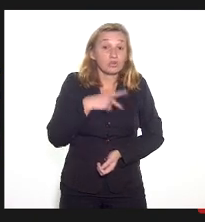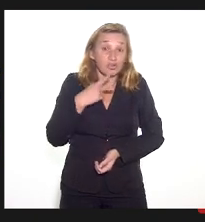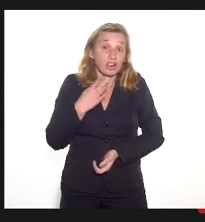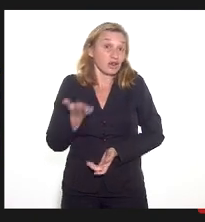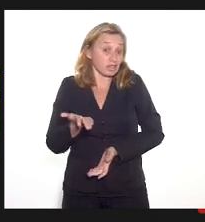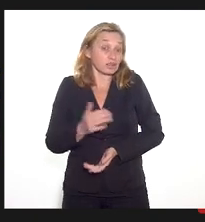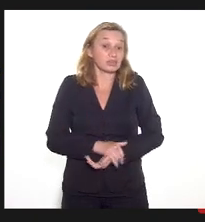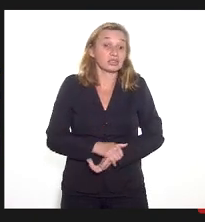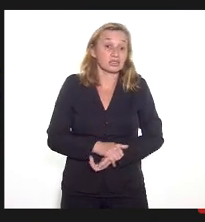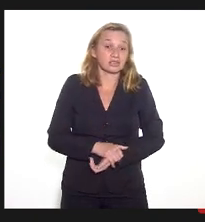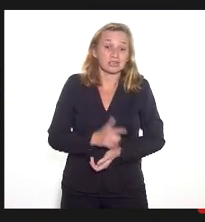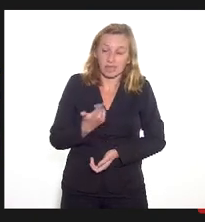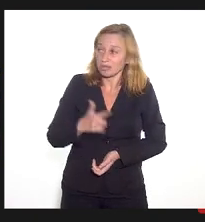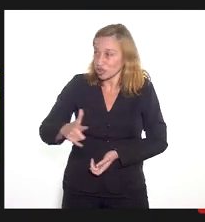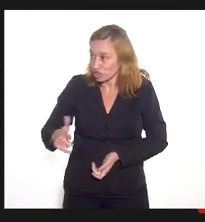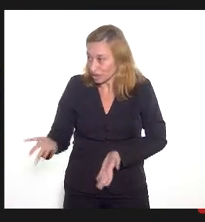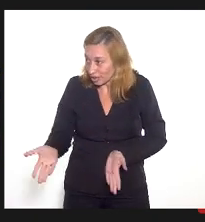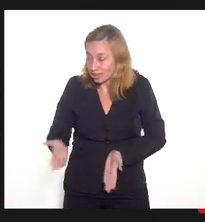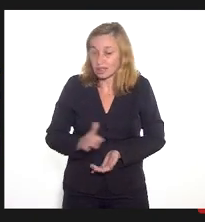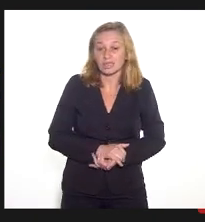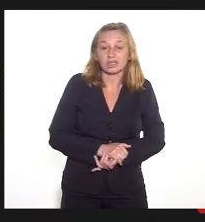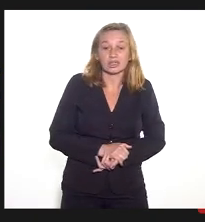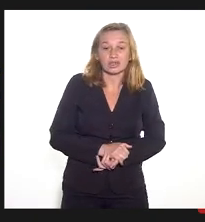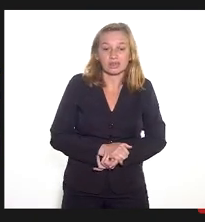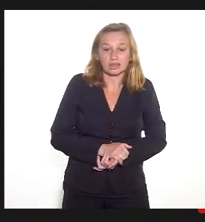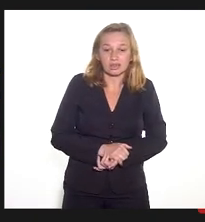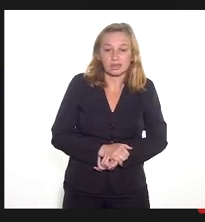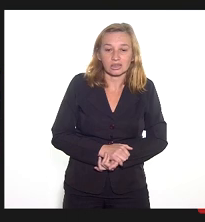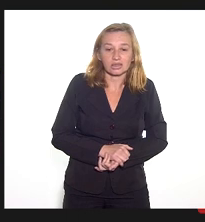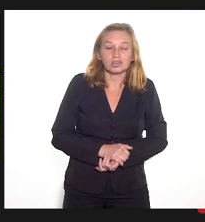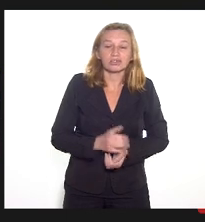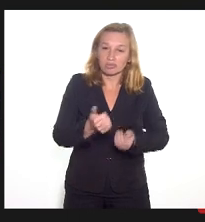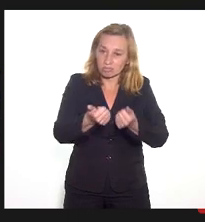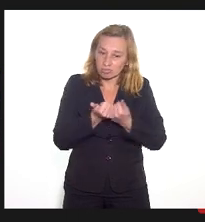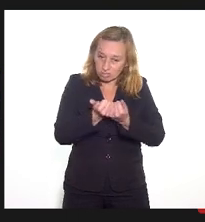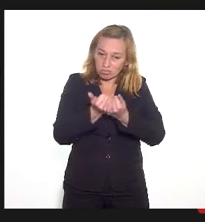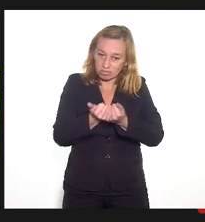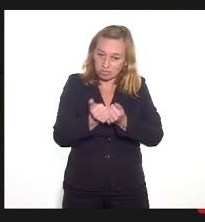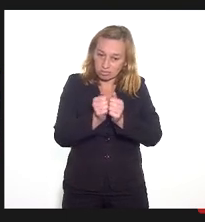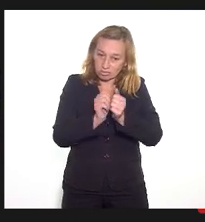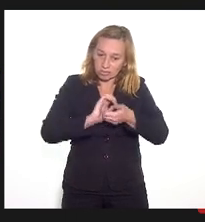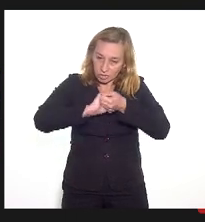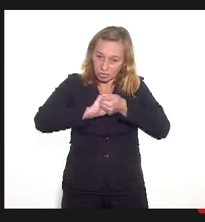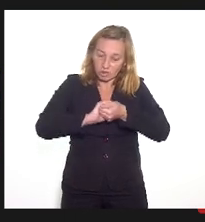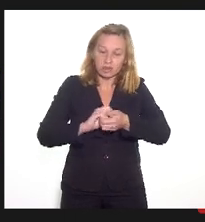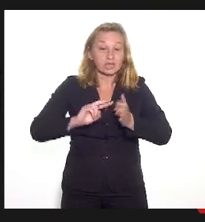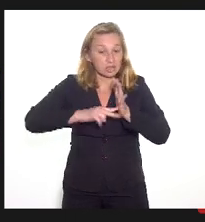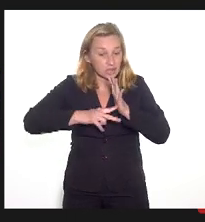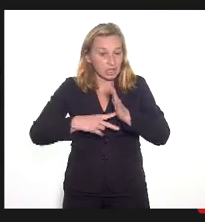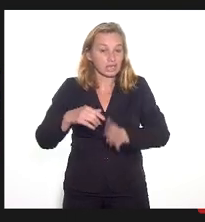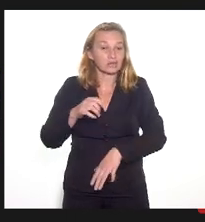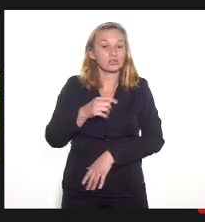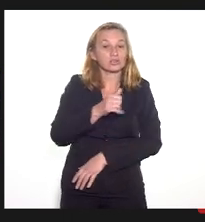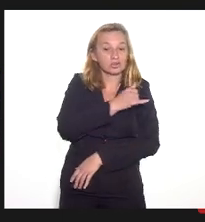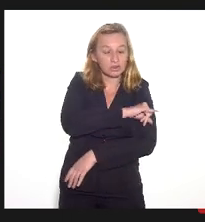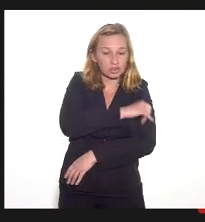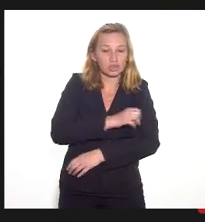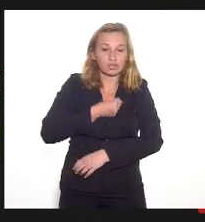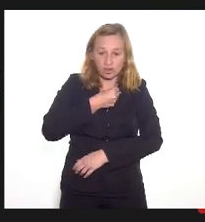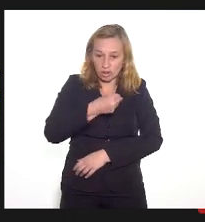gente vai se repetir, né? Mas pode contar com o Sindicato do Município do Rio de Janeiro, que os jornalistas